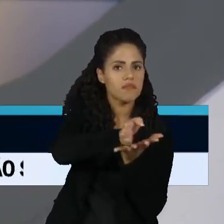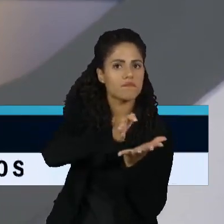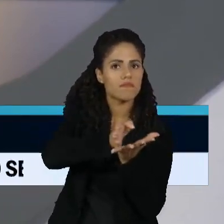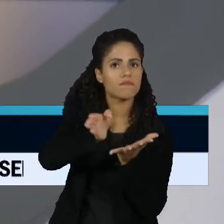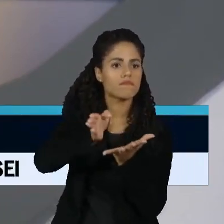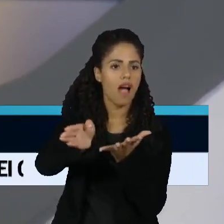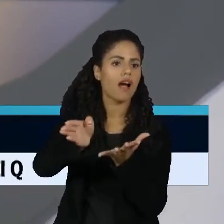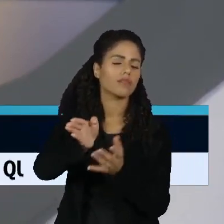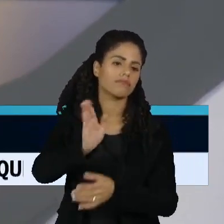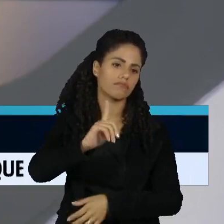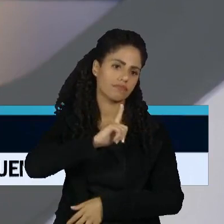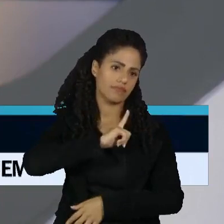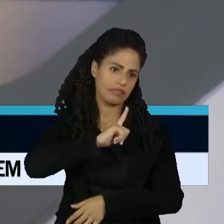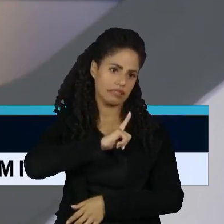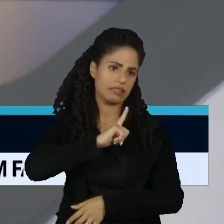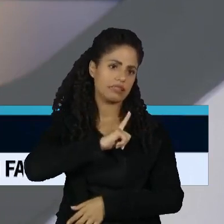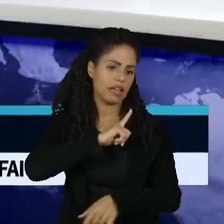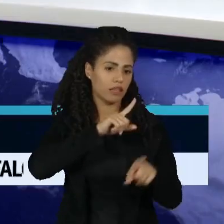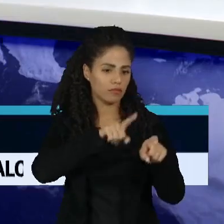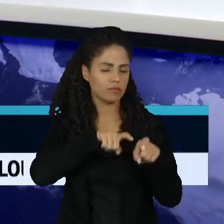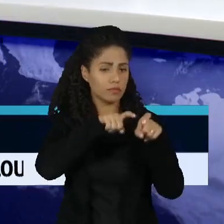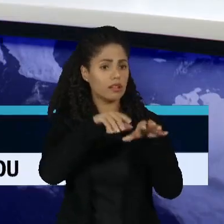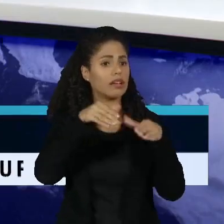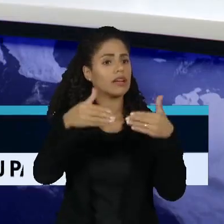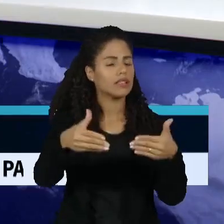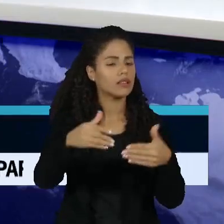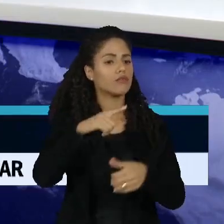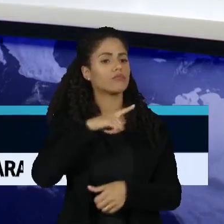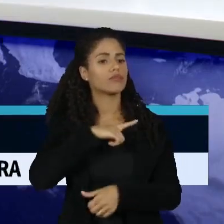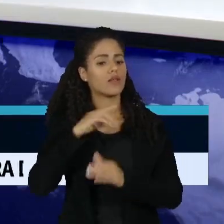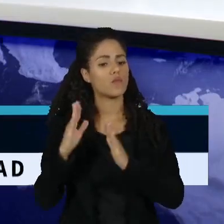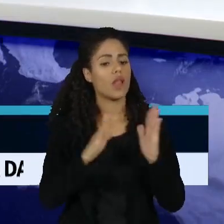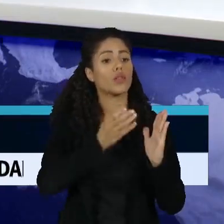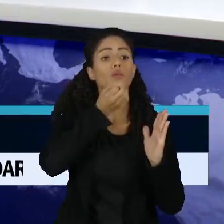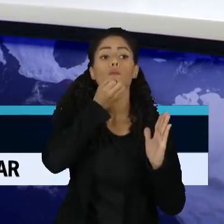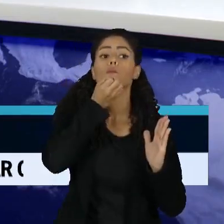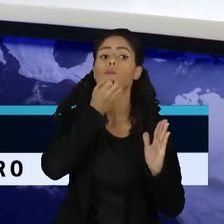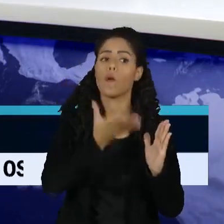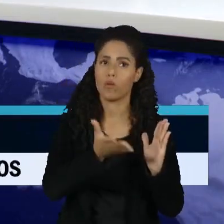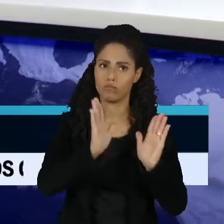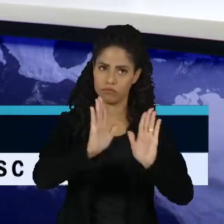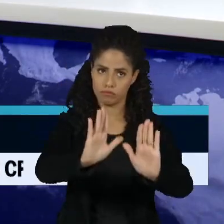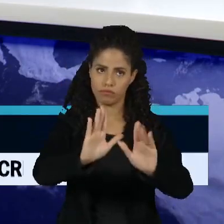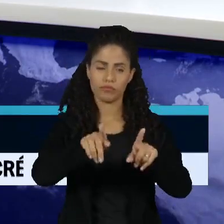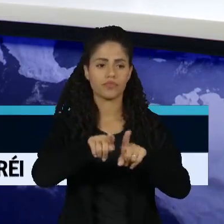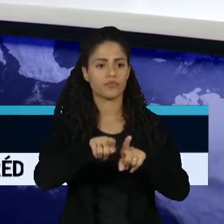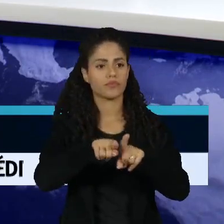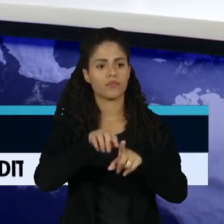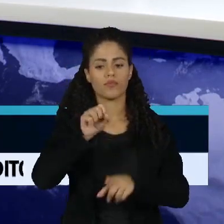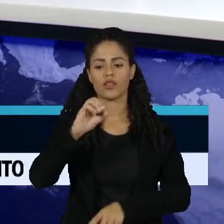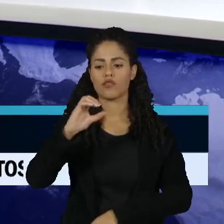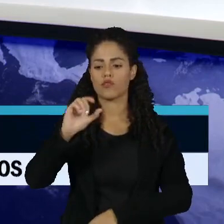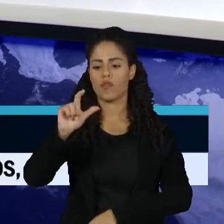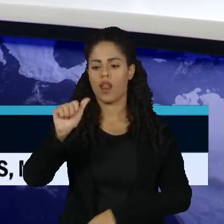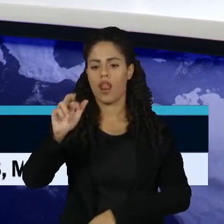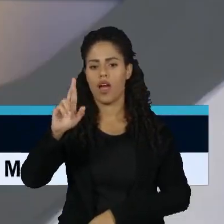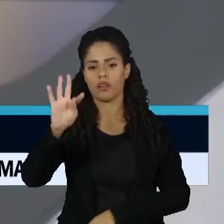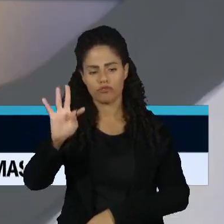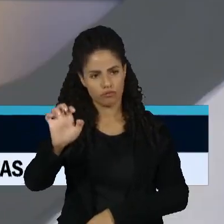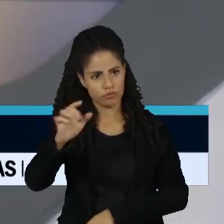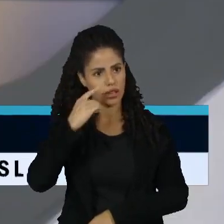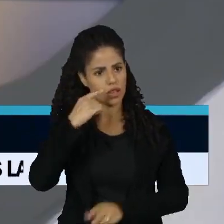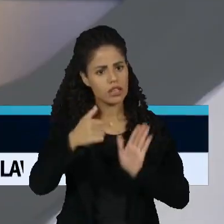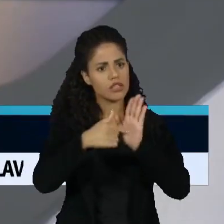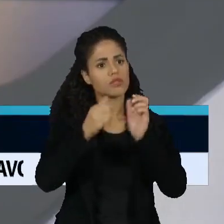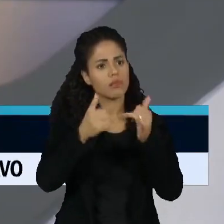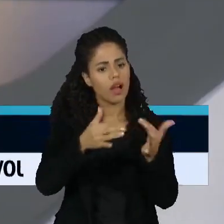de várias linhas aí de agrícolas. Então, isso você tem um lado indo bem. Solar, você teve um boom recente, ainda faz, acho que tem um